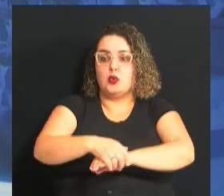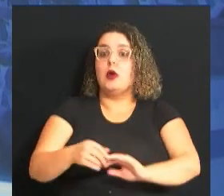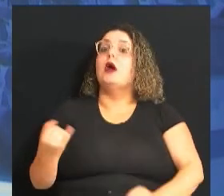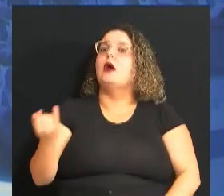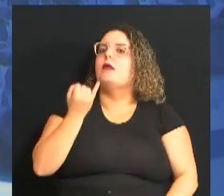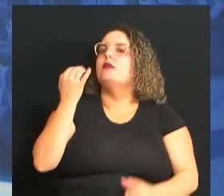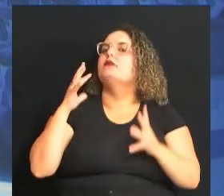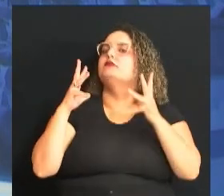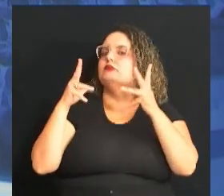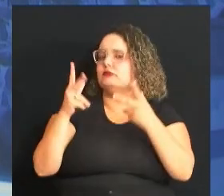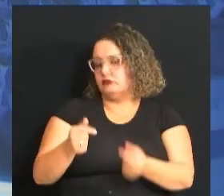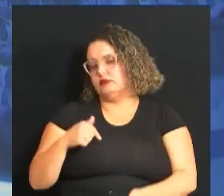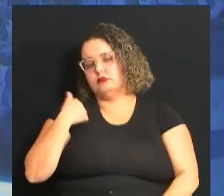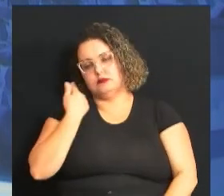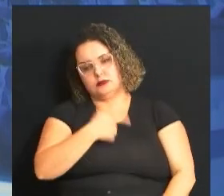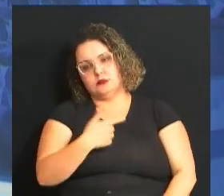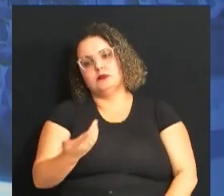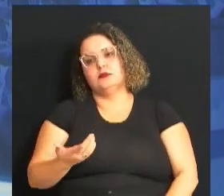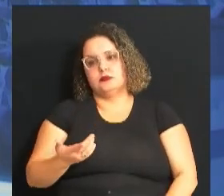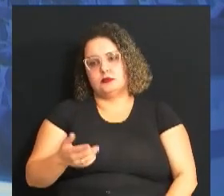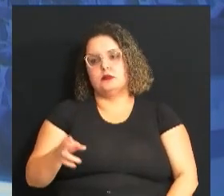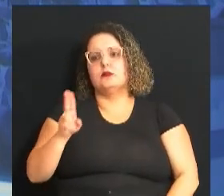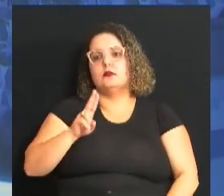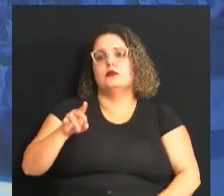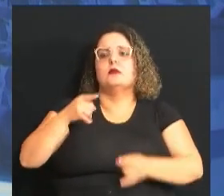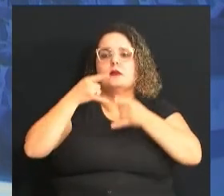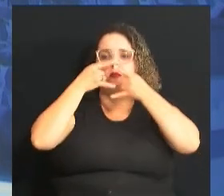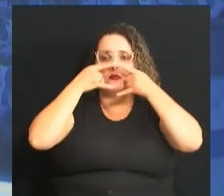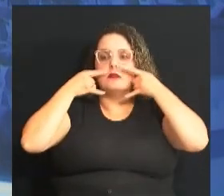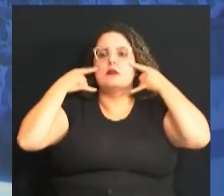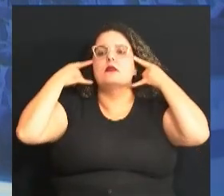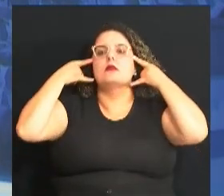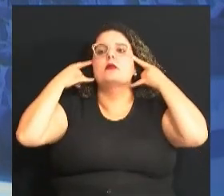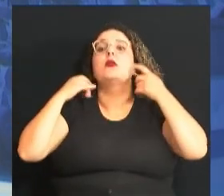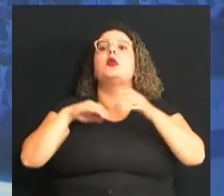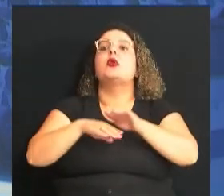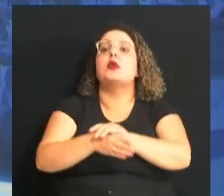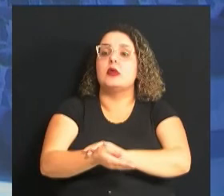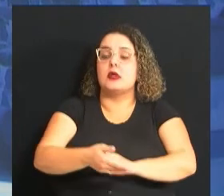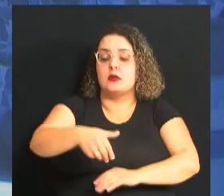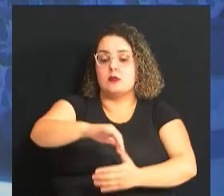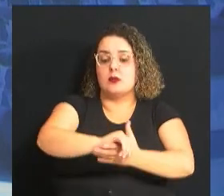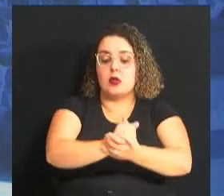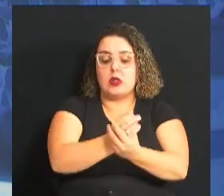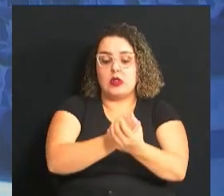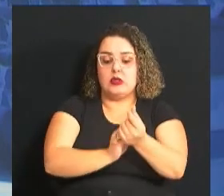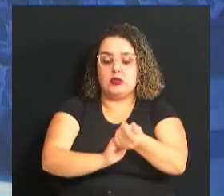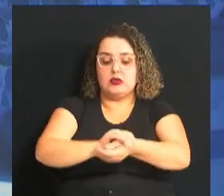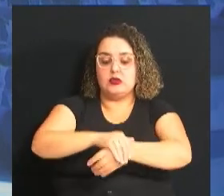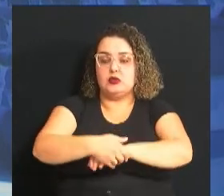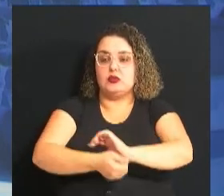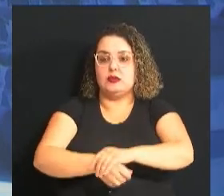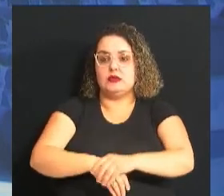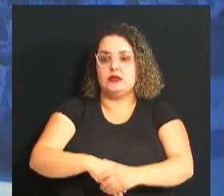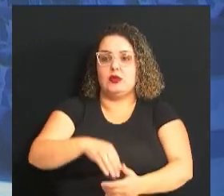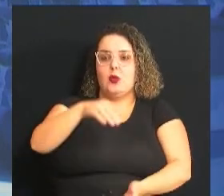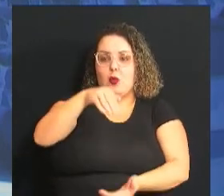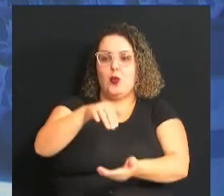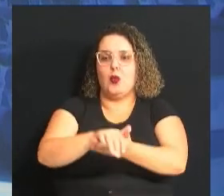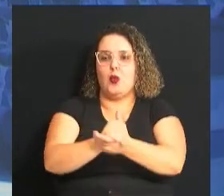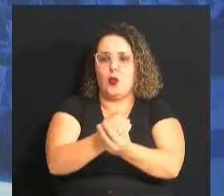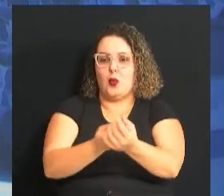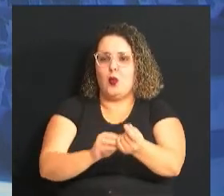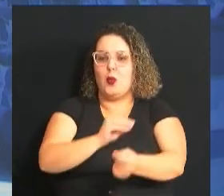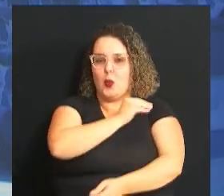após a pandemia, né, começou a utilizar a máscara, esse hábito de lavar a mão. O álcool em gel